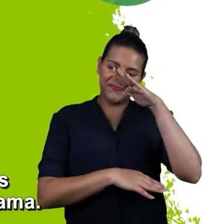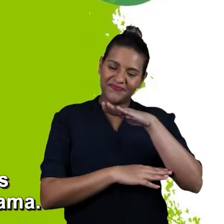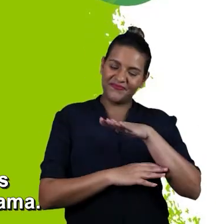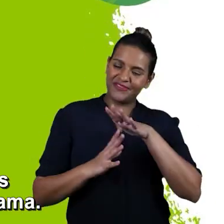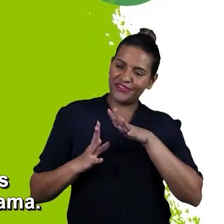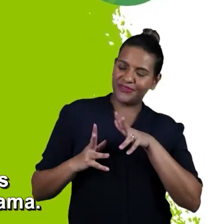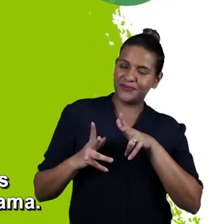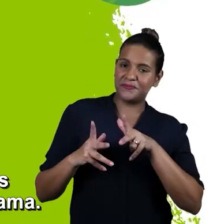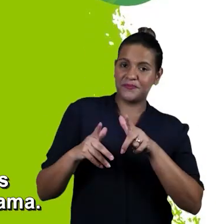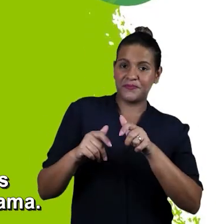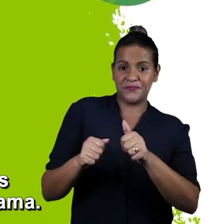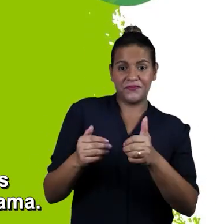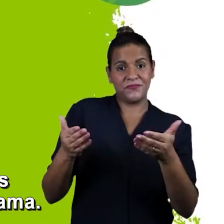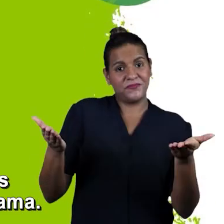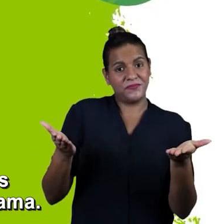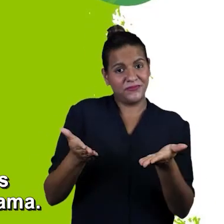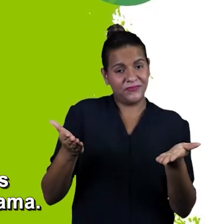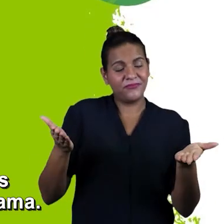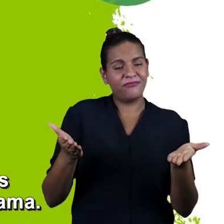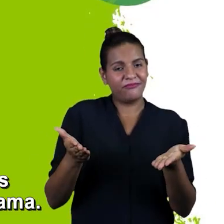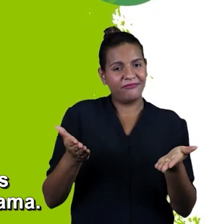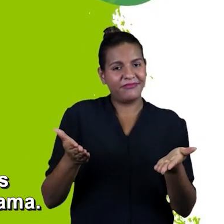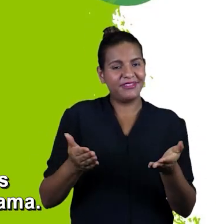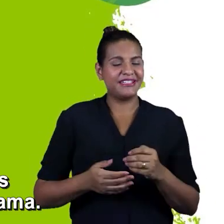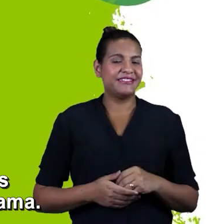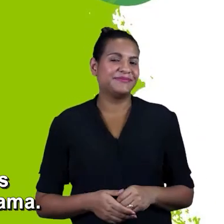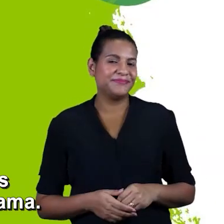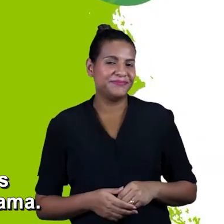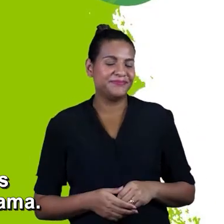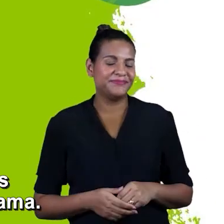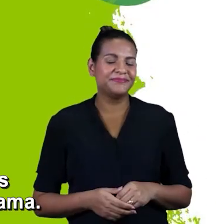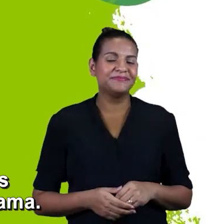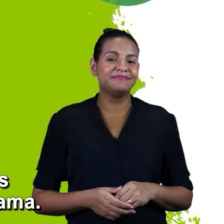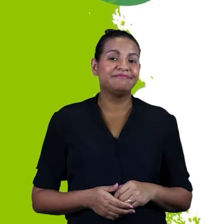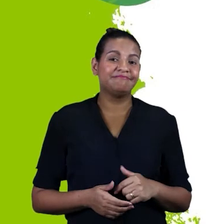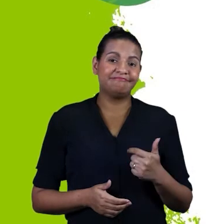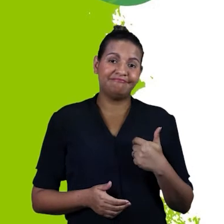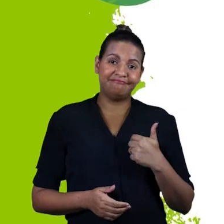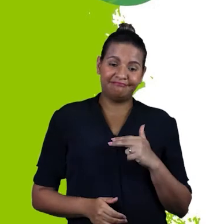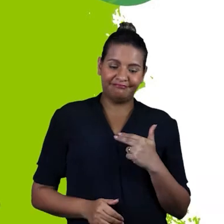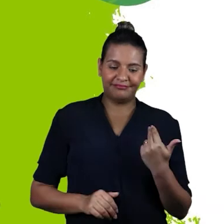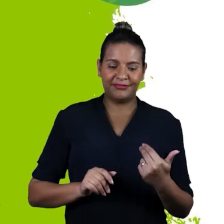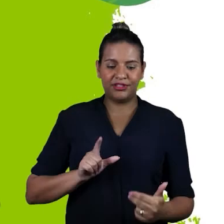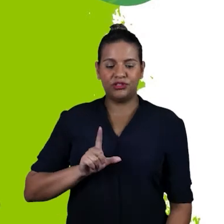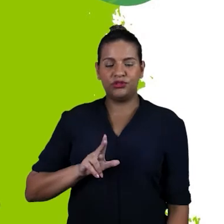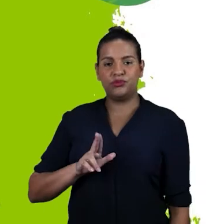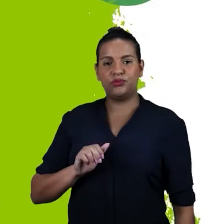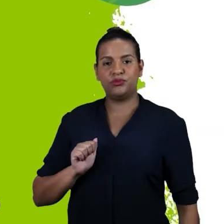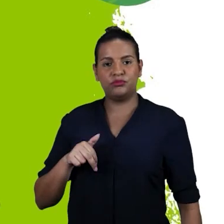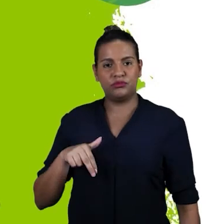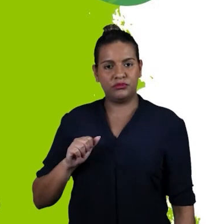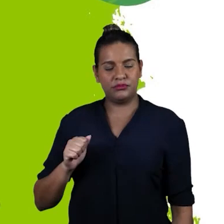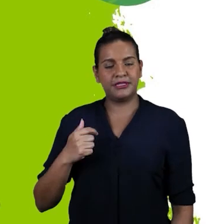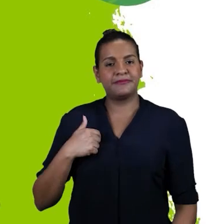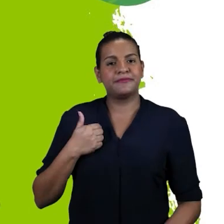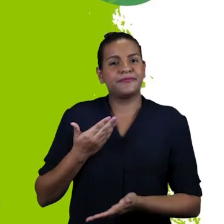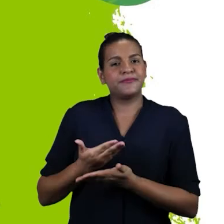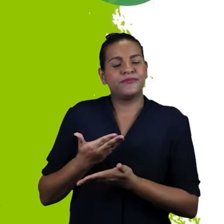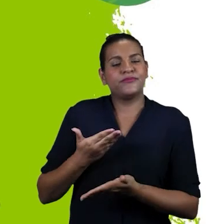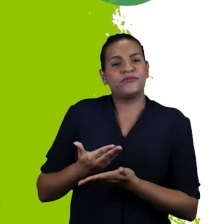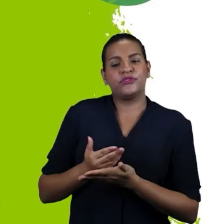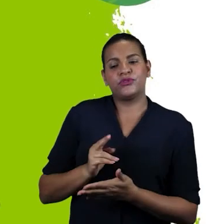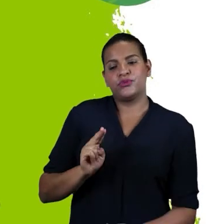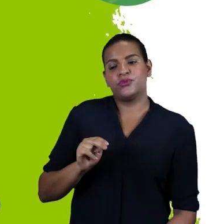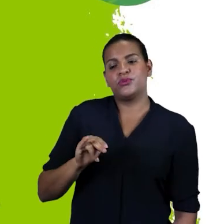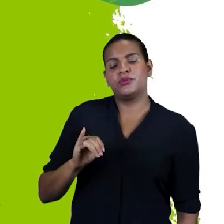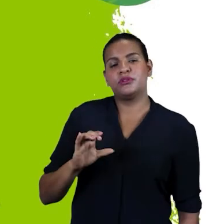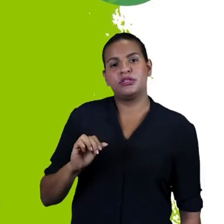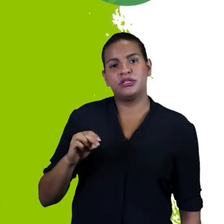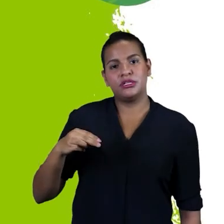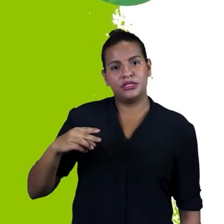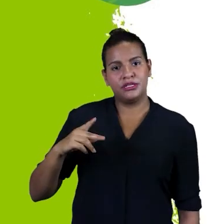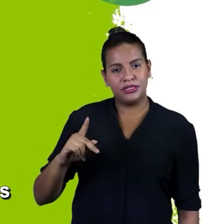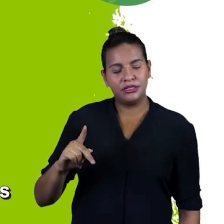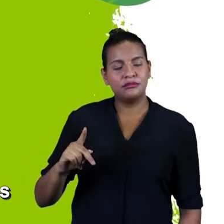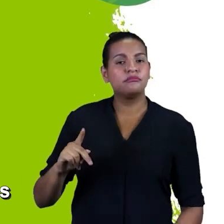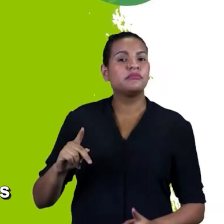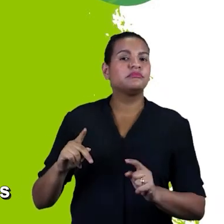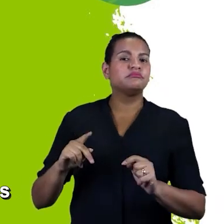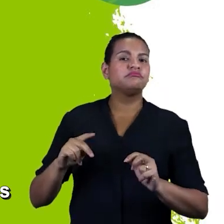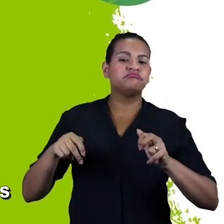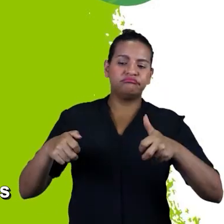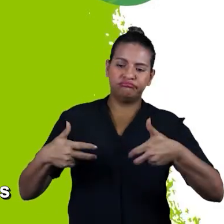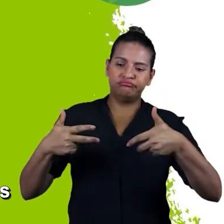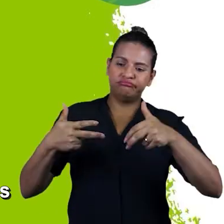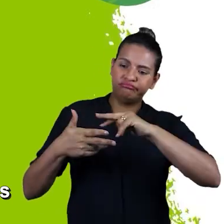tarde a todos, todas e todes que nos acompanham neste programa. Eu me chamo Luana, estudo Mediologia na Unicamp e